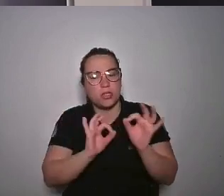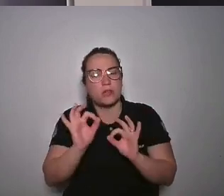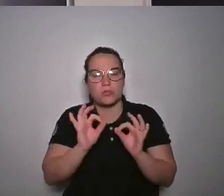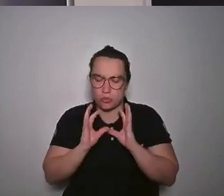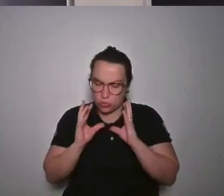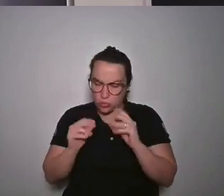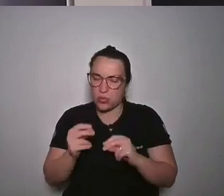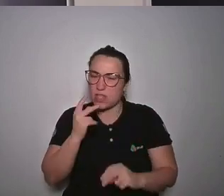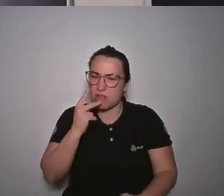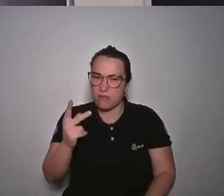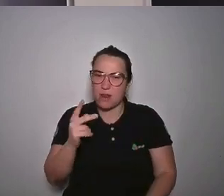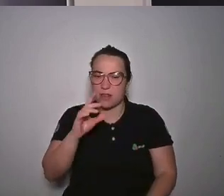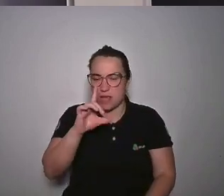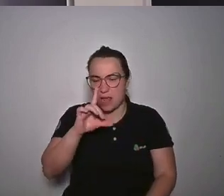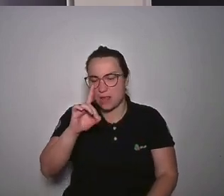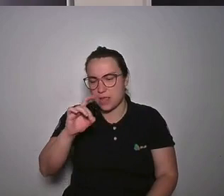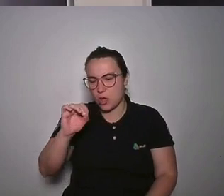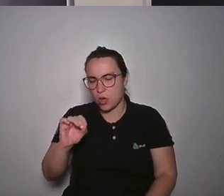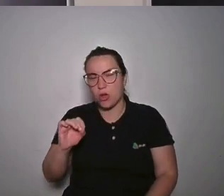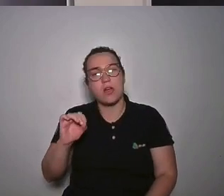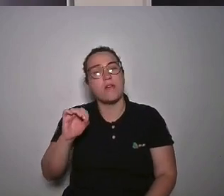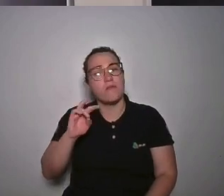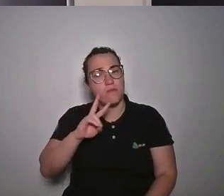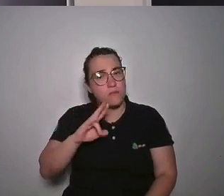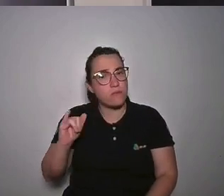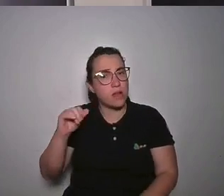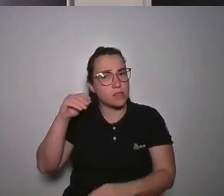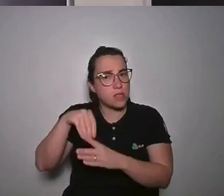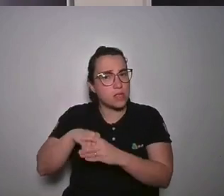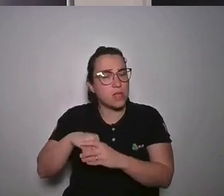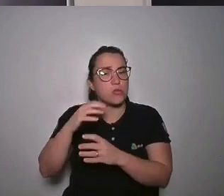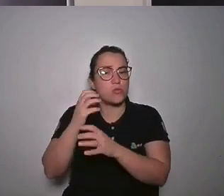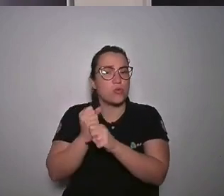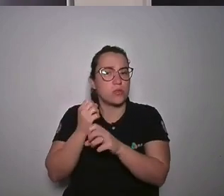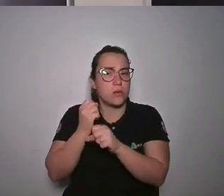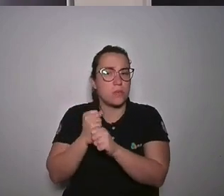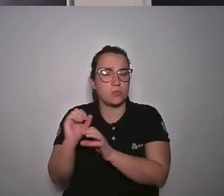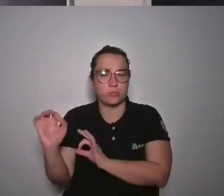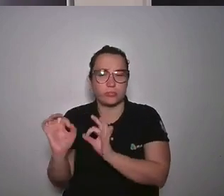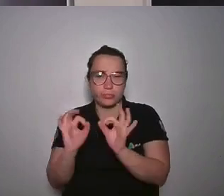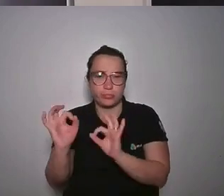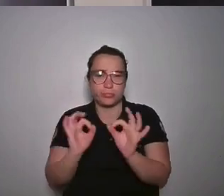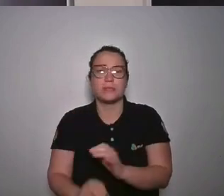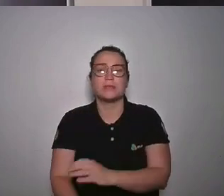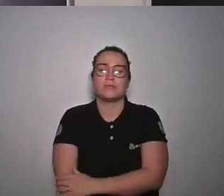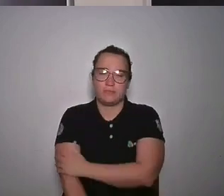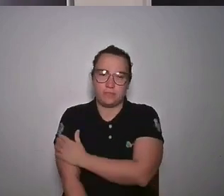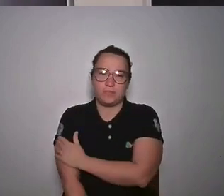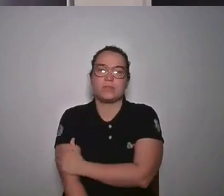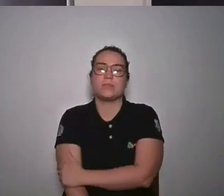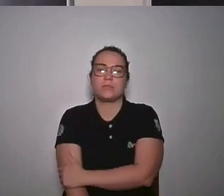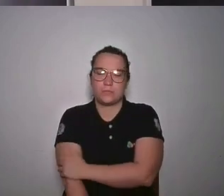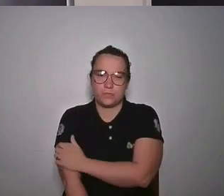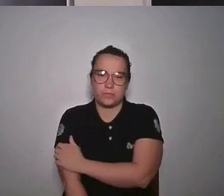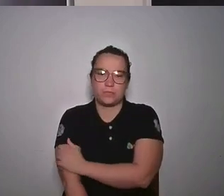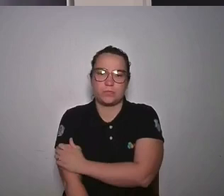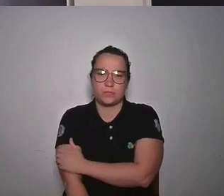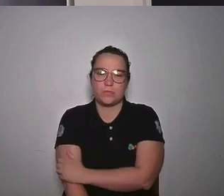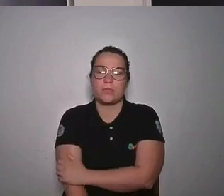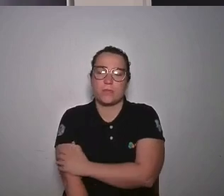falando aqui da LDO, ela vai estar dentro do orçamento, montando o orçamento. Então, aí